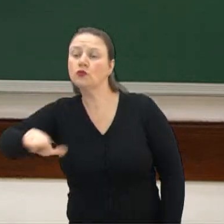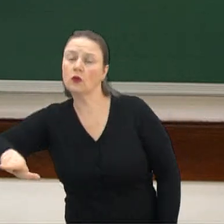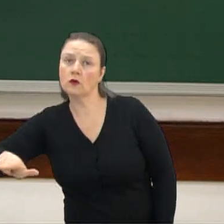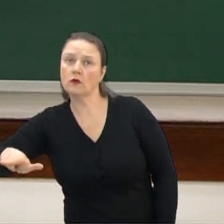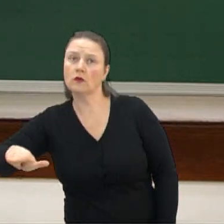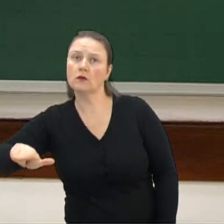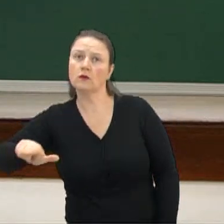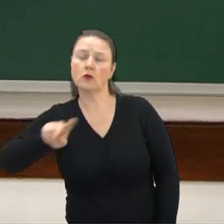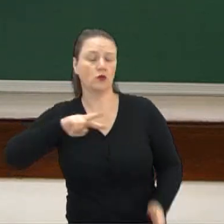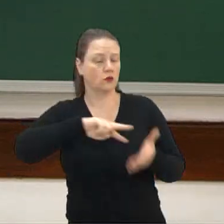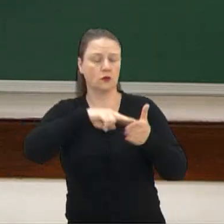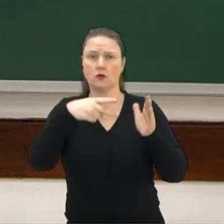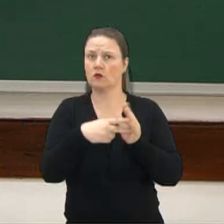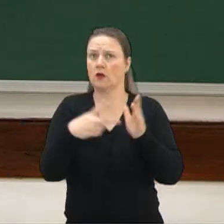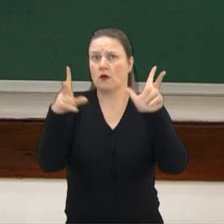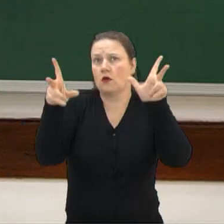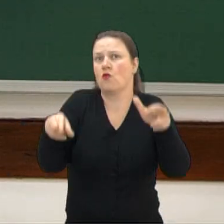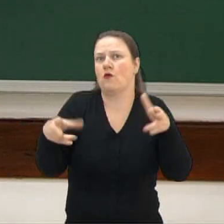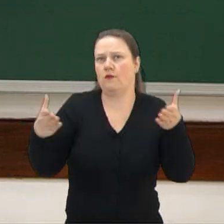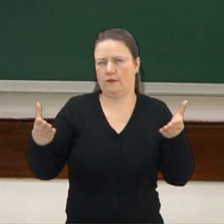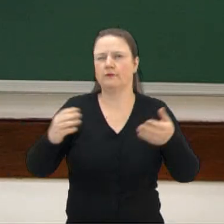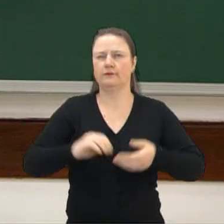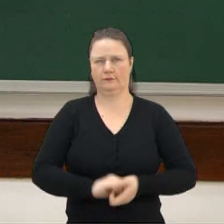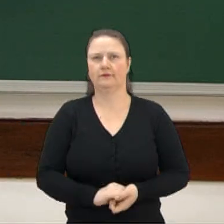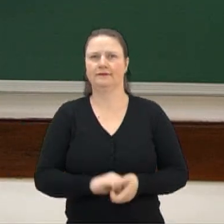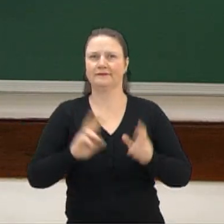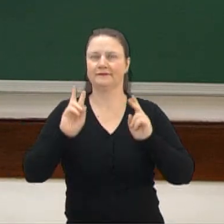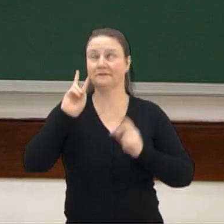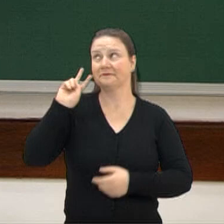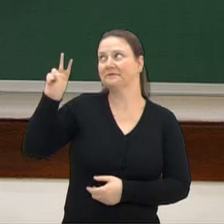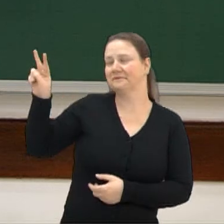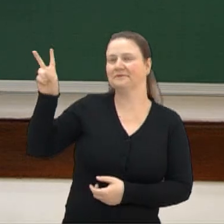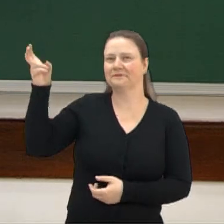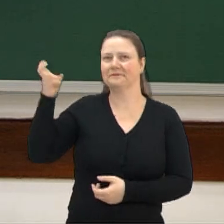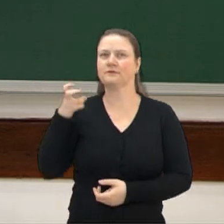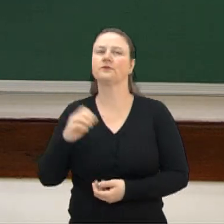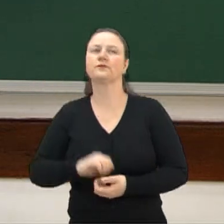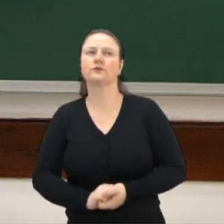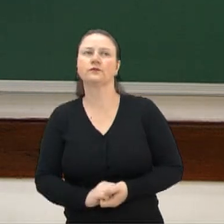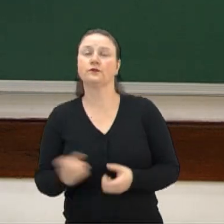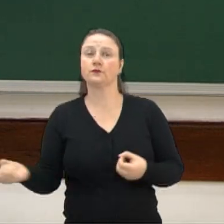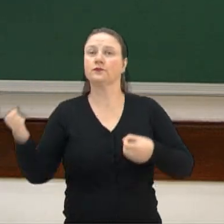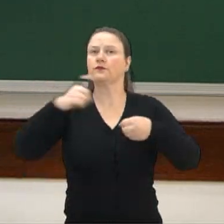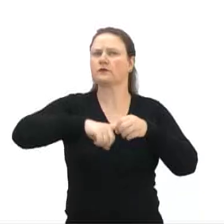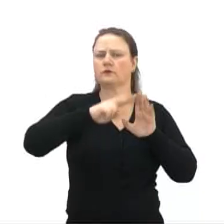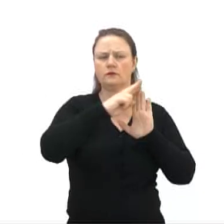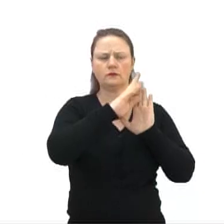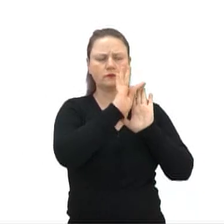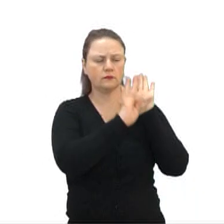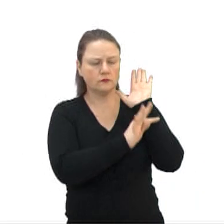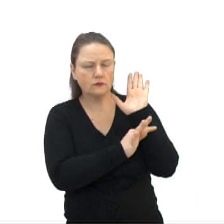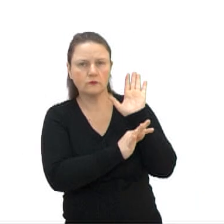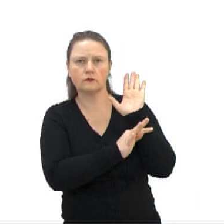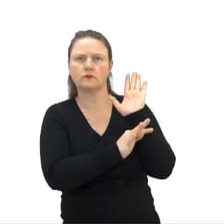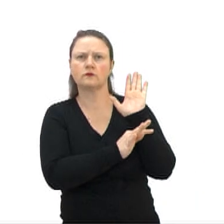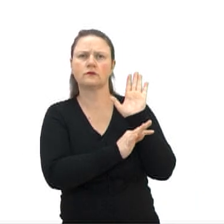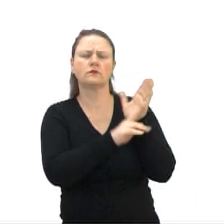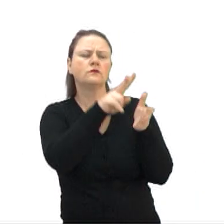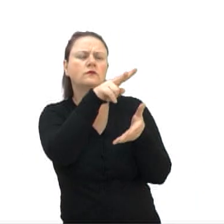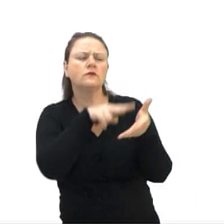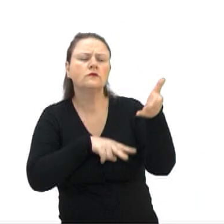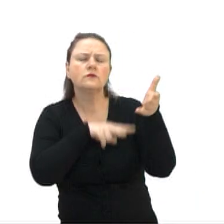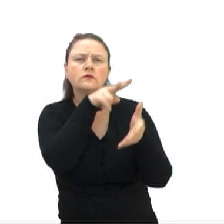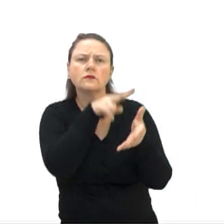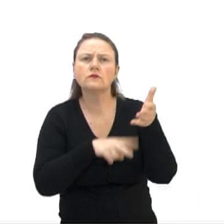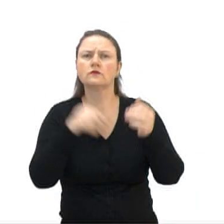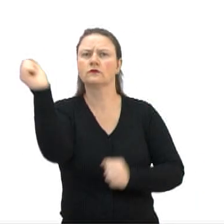mesmo sentido. Continuando nossos estudos, nós vamos voltar ao trecho. Retratos da Leitura no